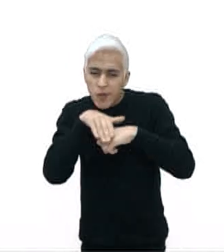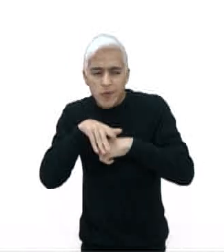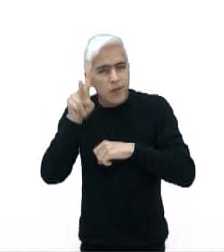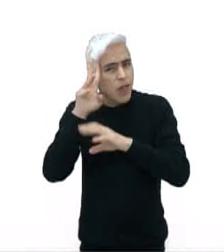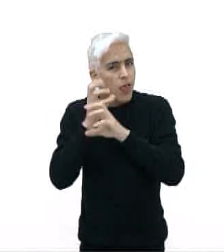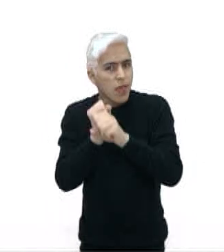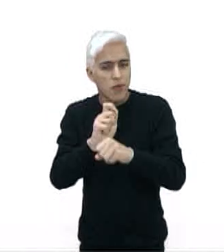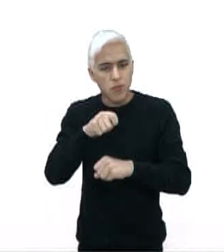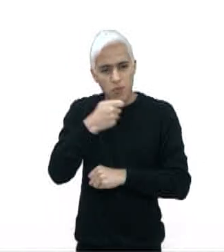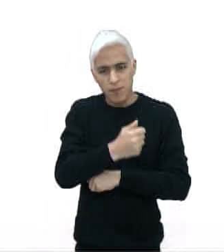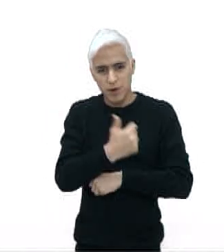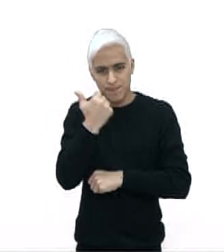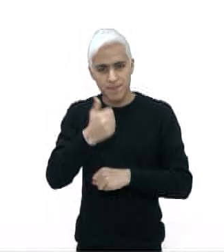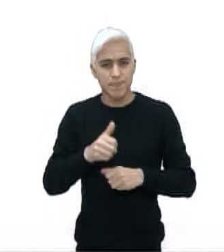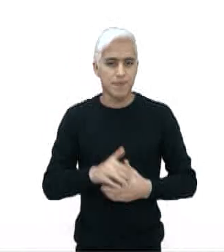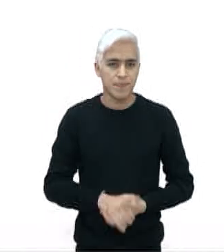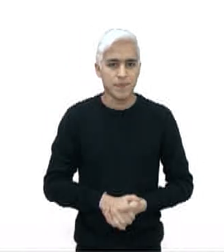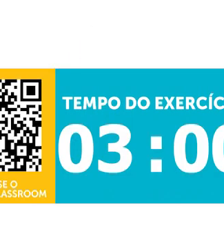ideia. Vamos lá?